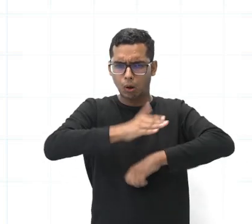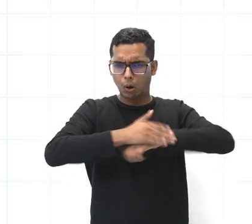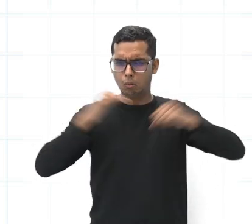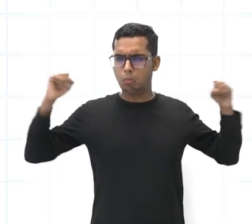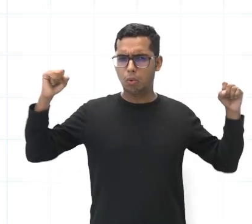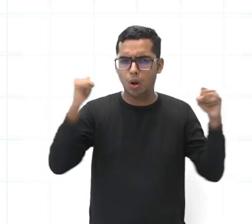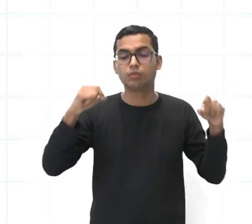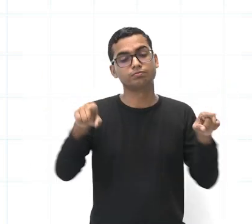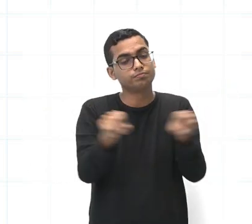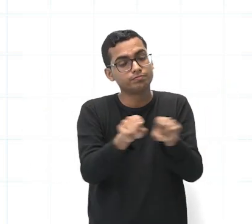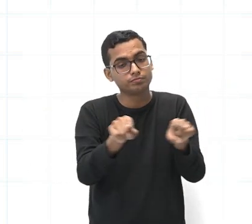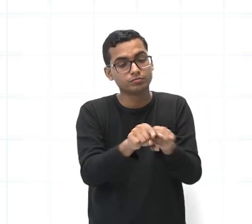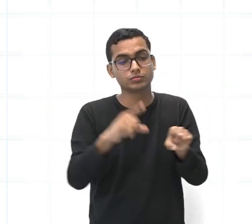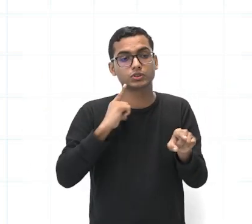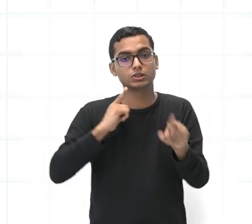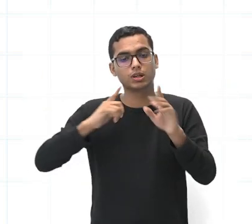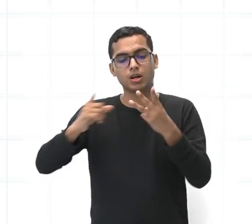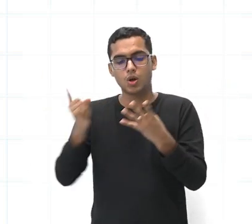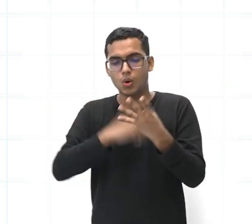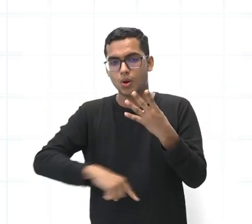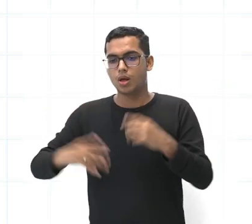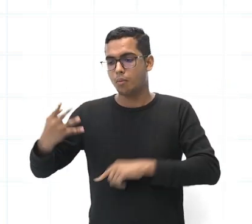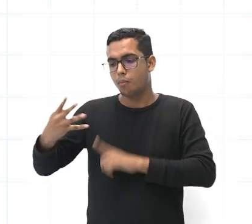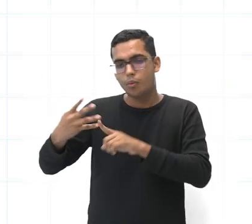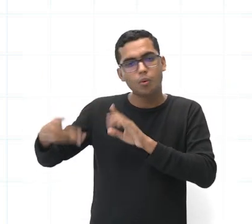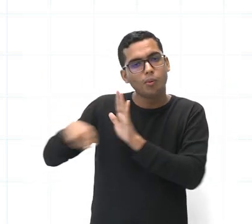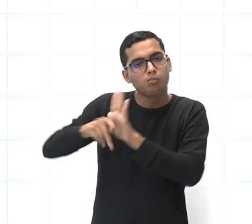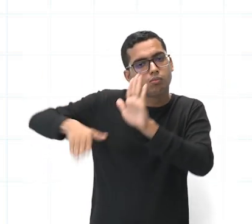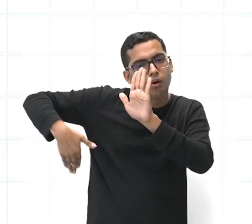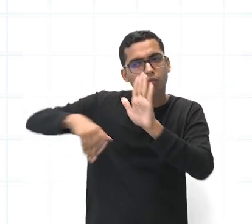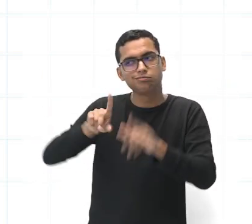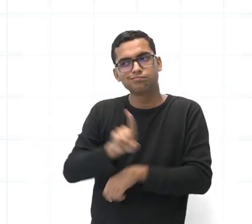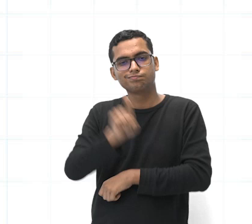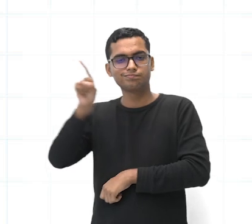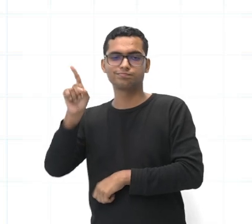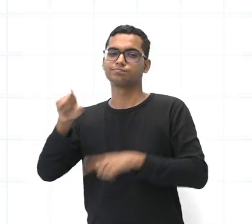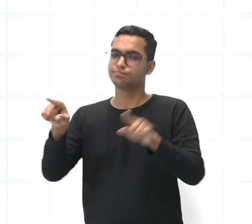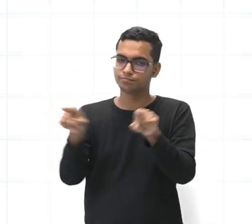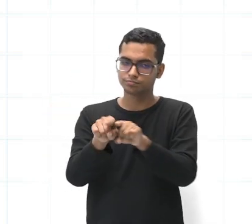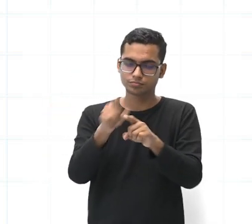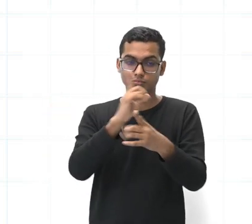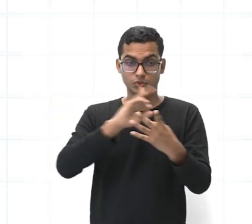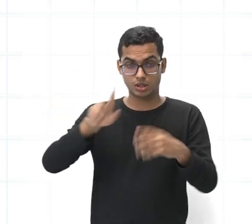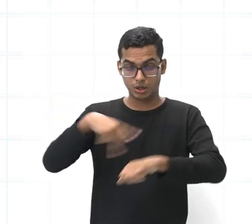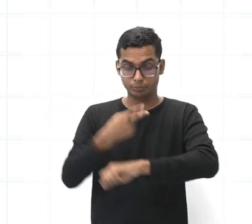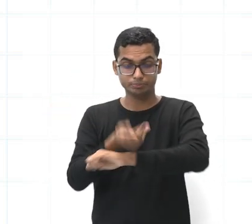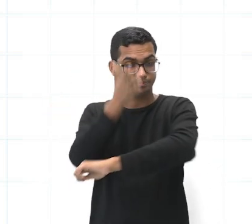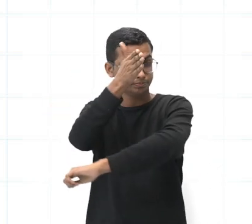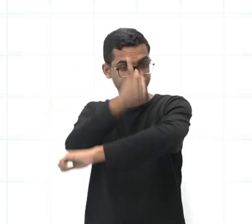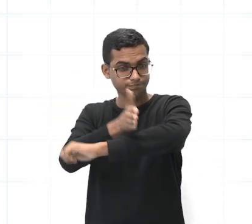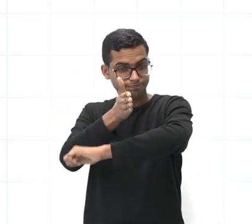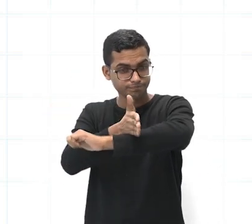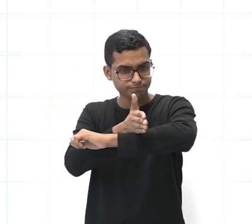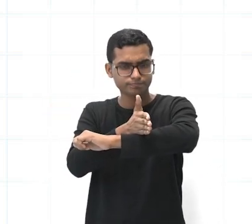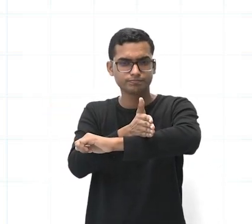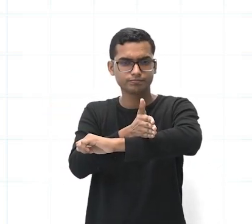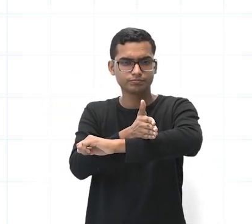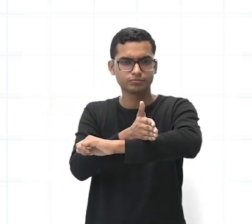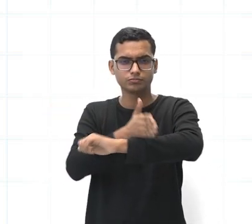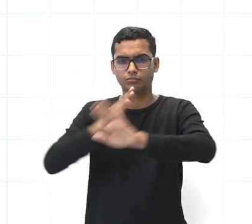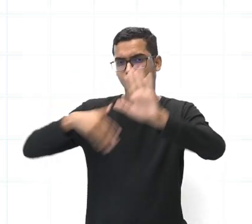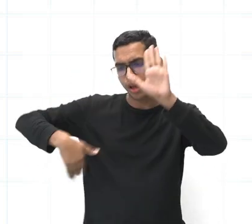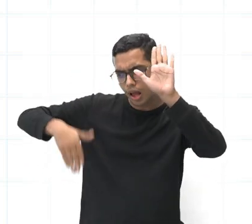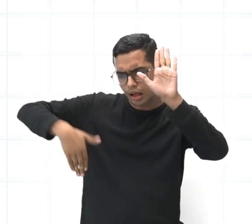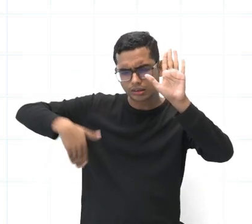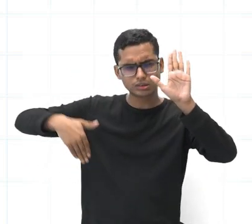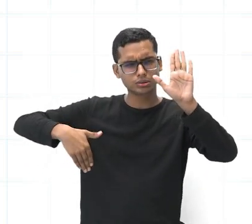também fazia parte aí desse sistema de treinamento. Chegando lá na Idade Média, a natação perdeu